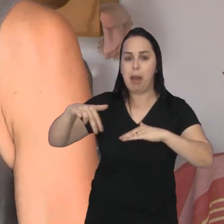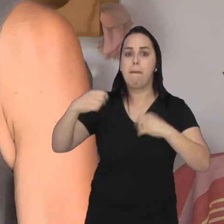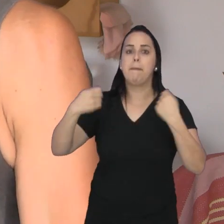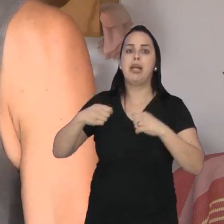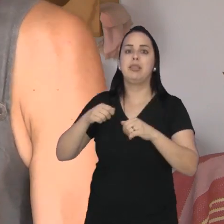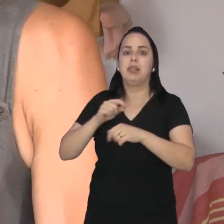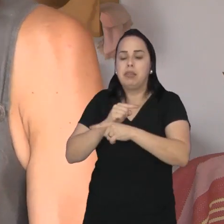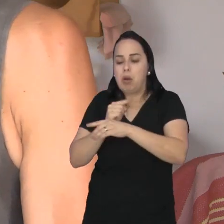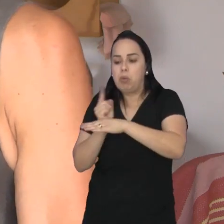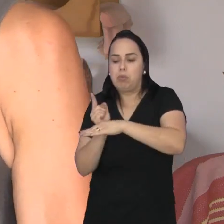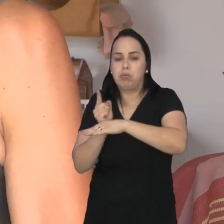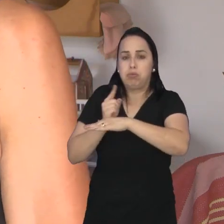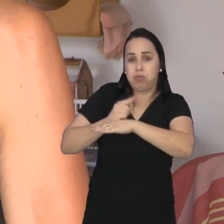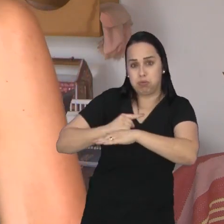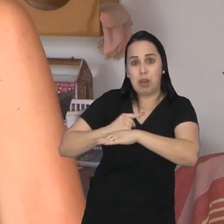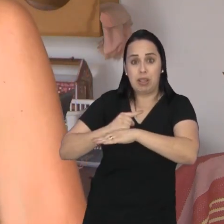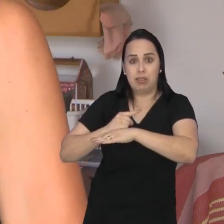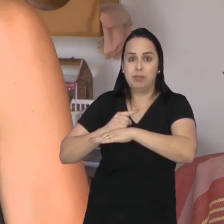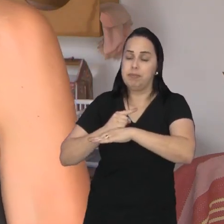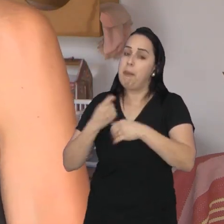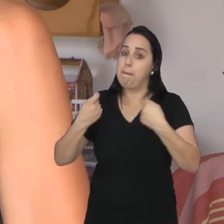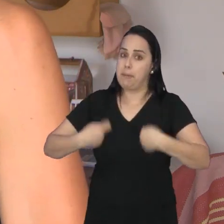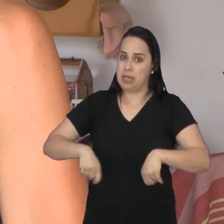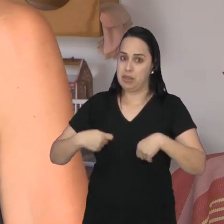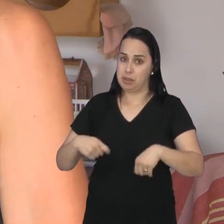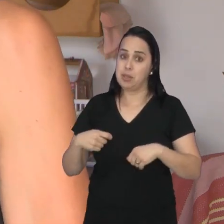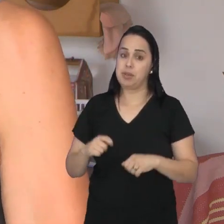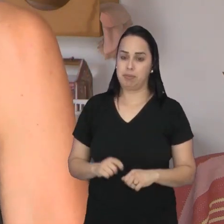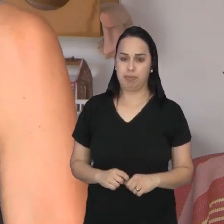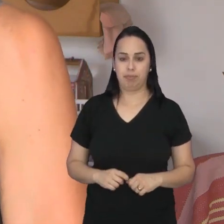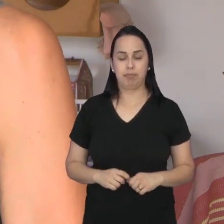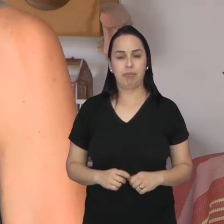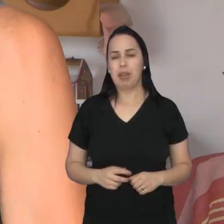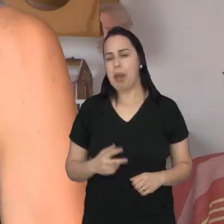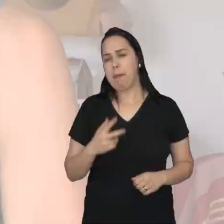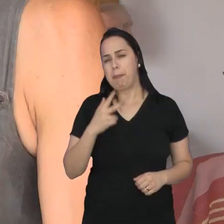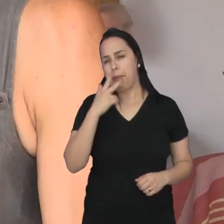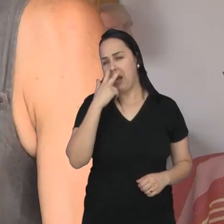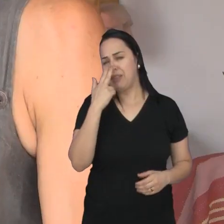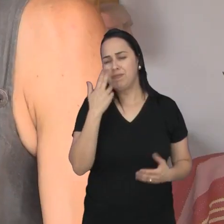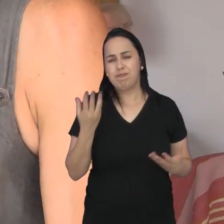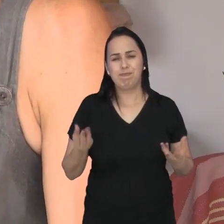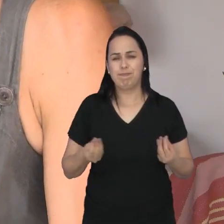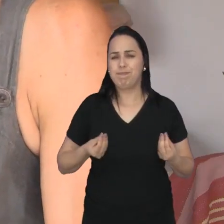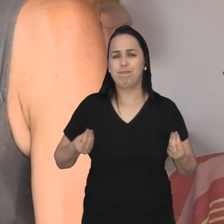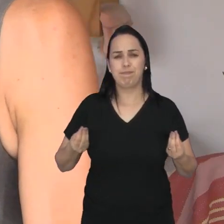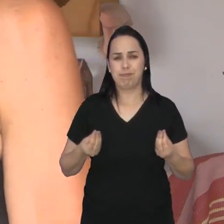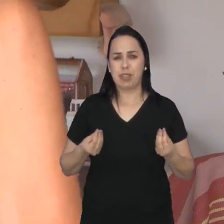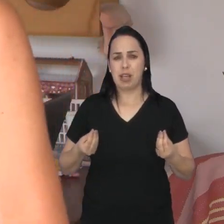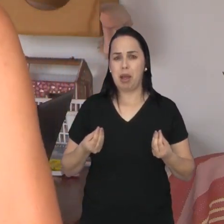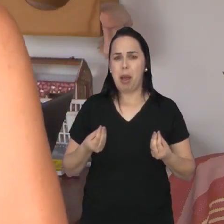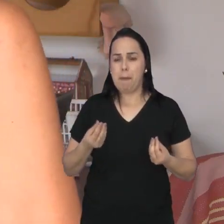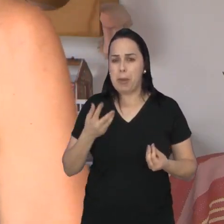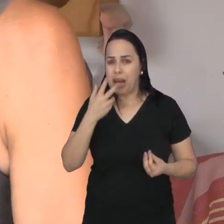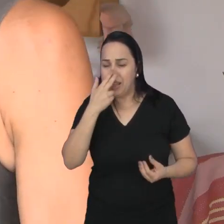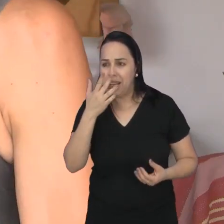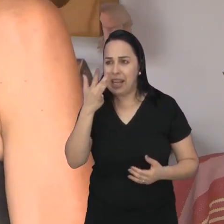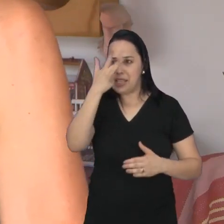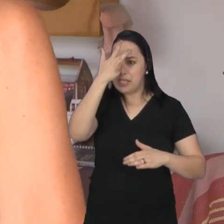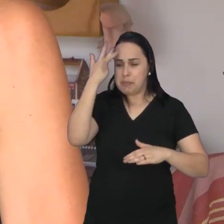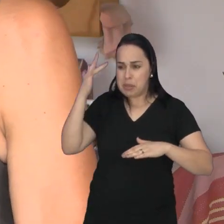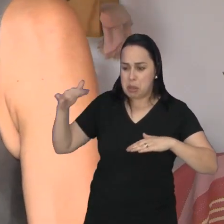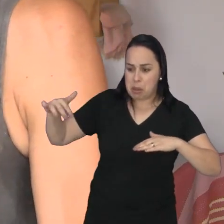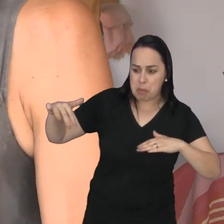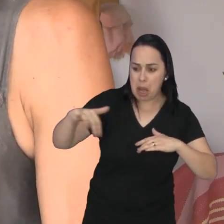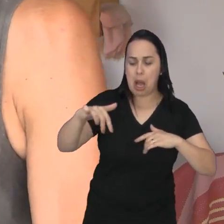de pedestres, você tem que fazer o calm traffic, né? Que é a redução da velocidade. Parece que tem ali um nó,